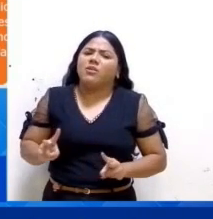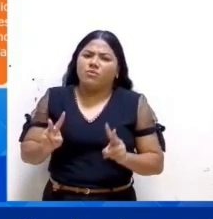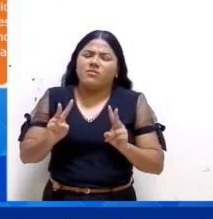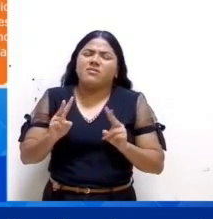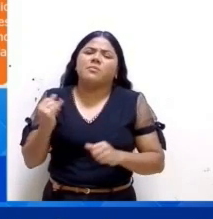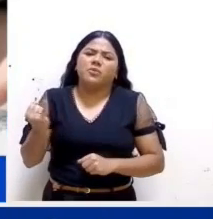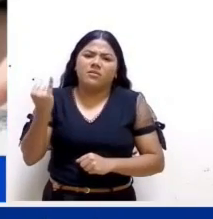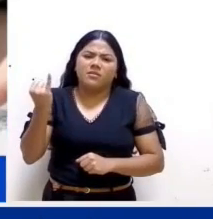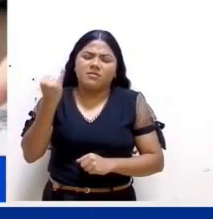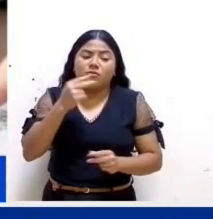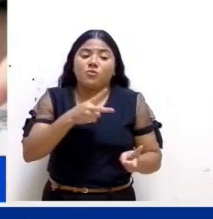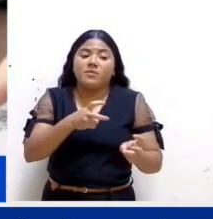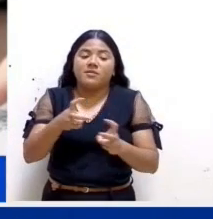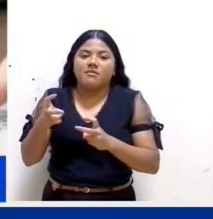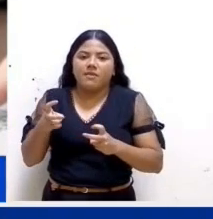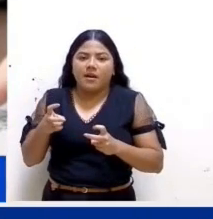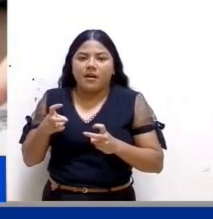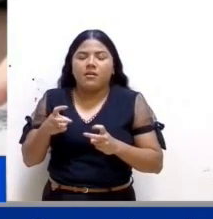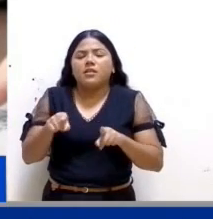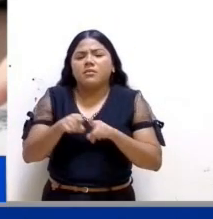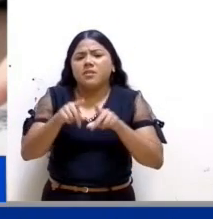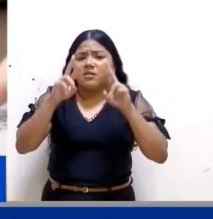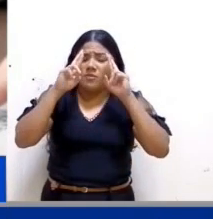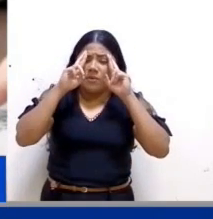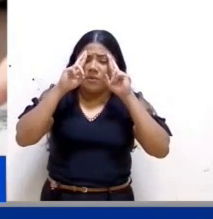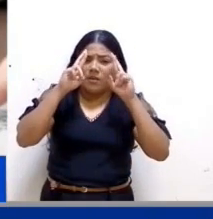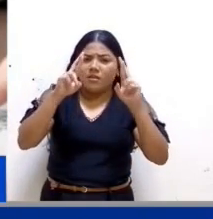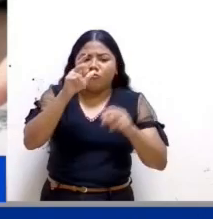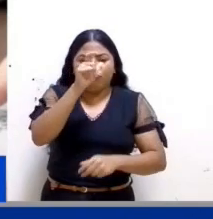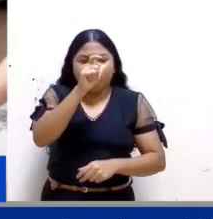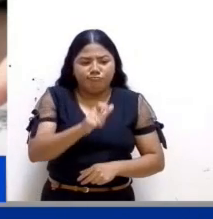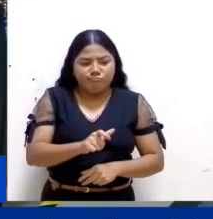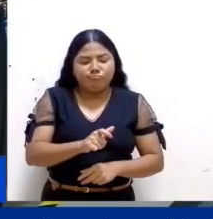o dever de respeito.